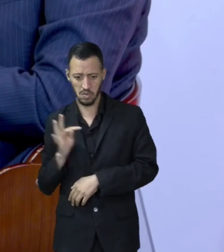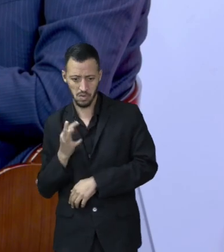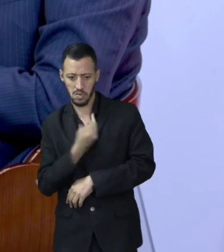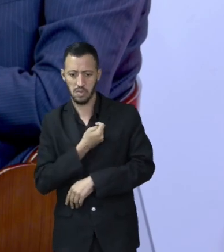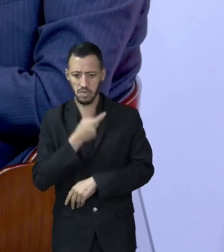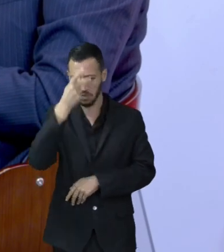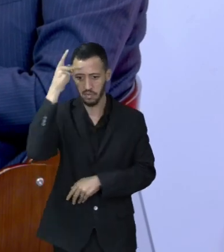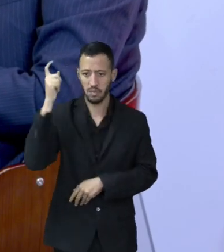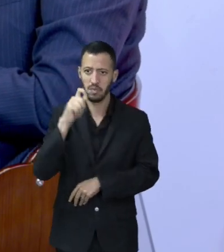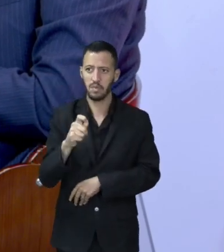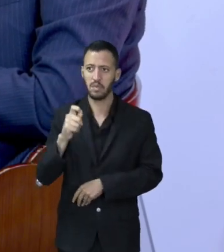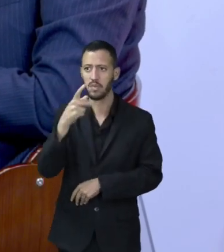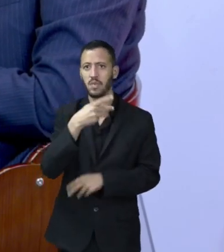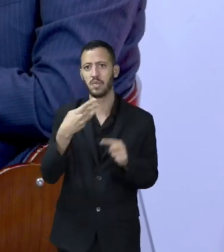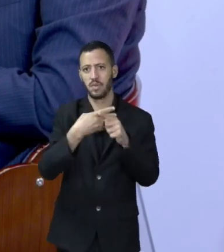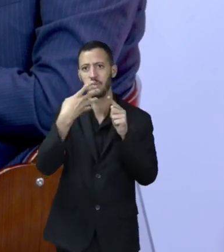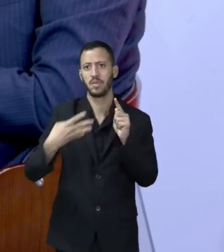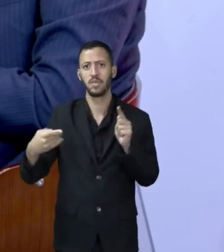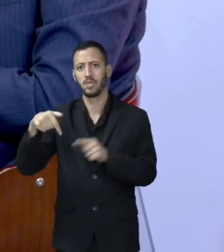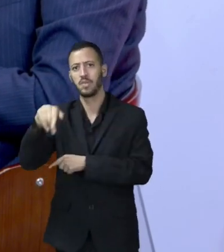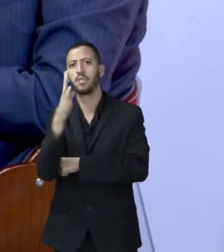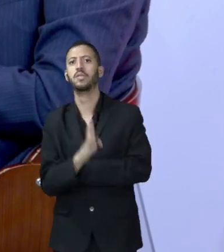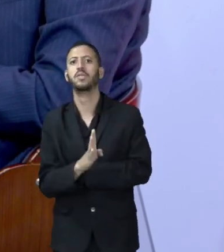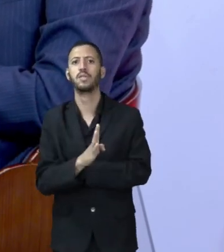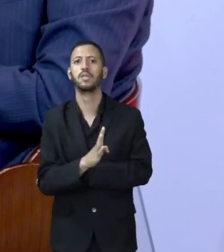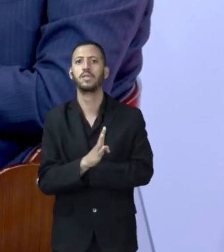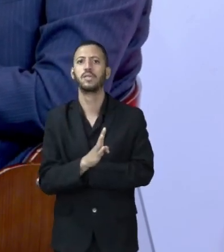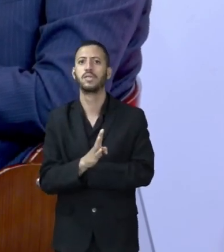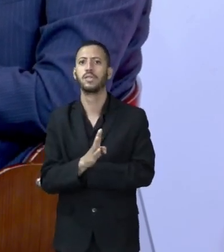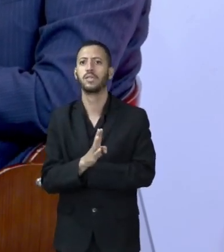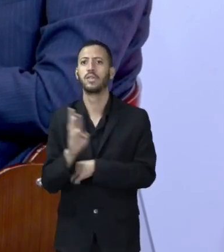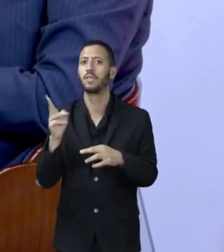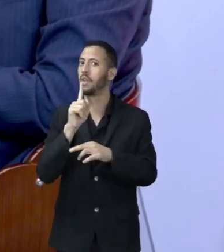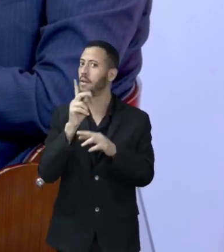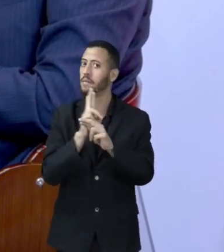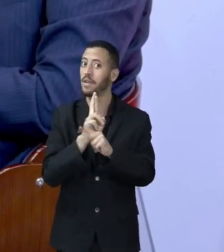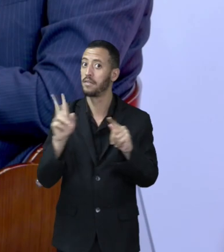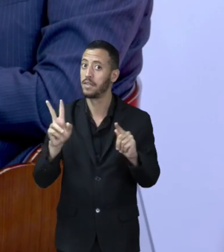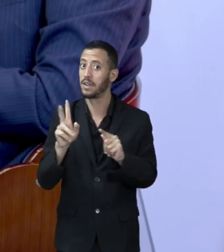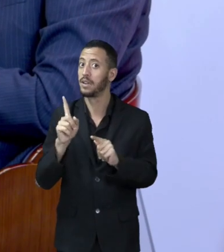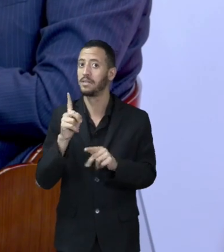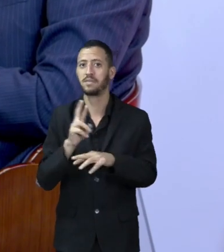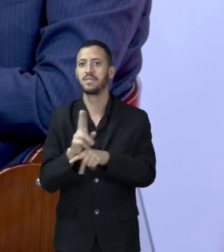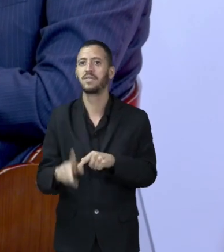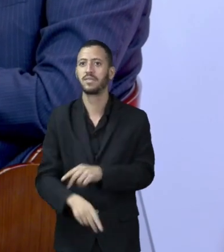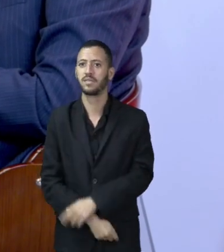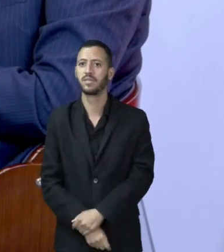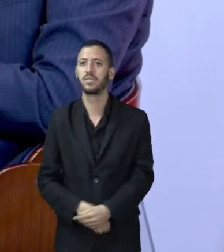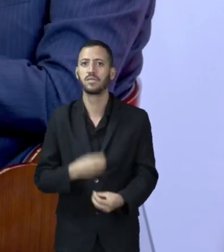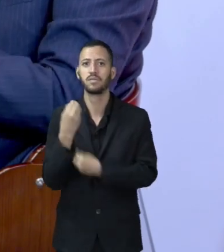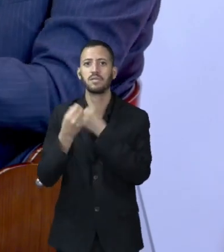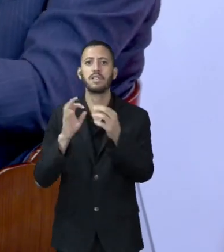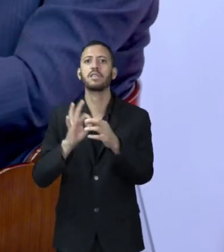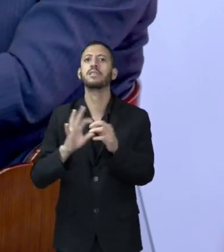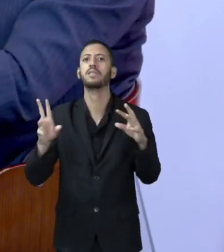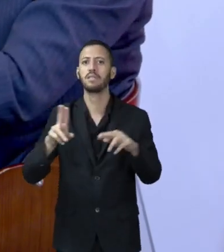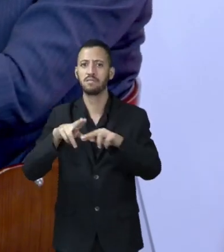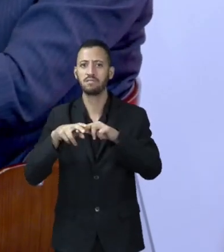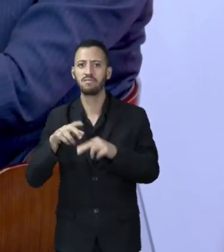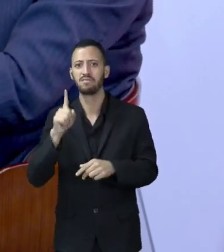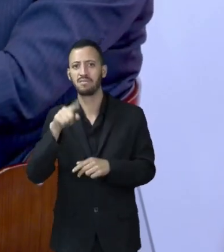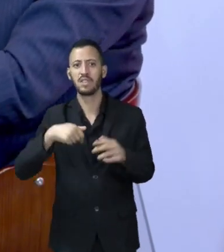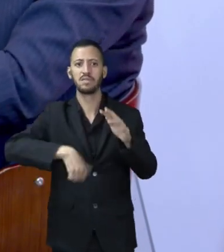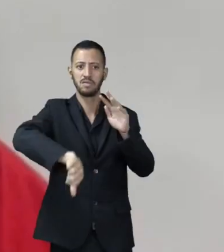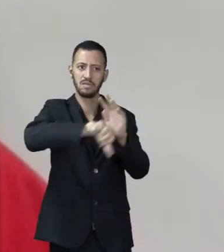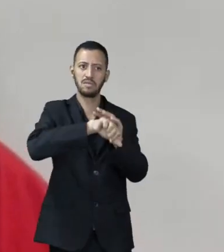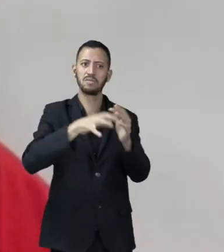pessoa LGBT no Brasil. Pelo a gente está num país contrário, que é livre para isso, né? Como é que pode? é livre para isso, e